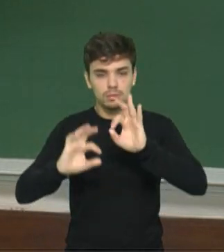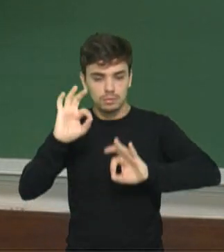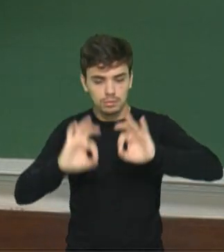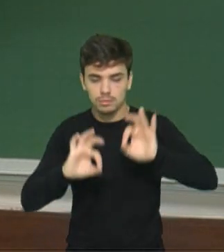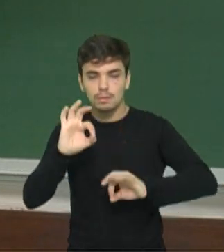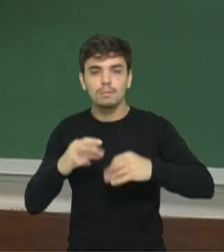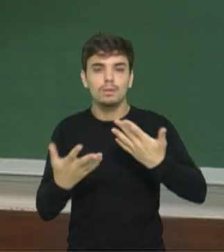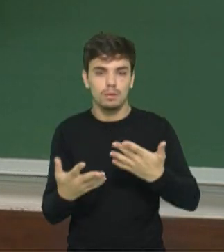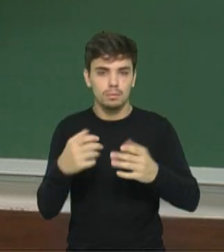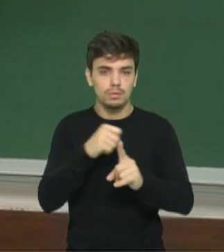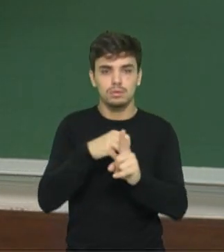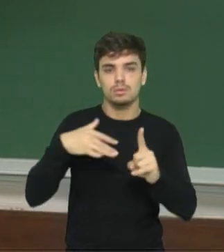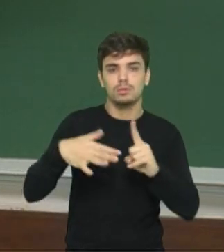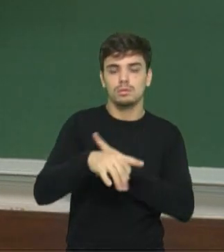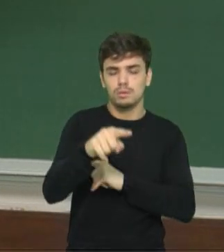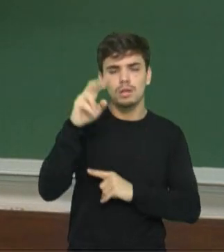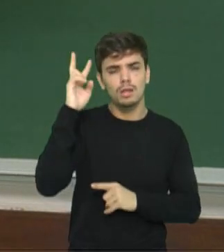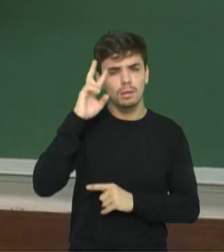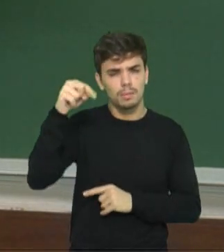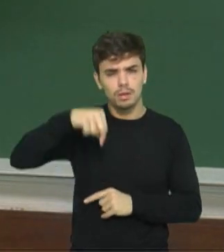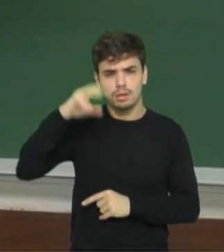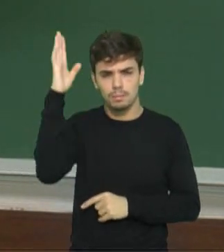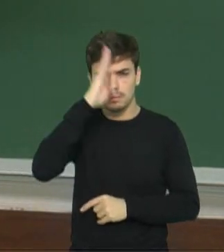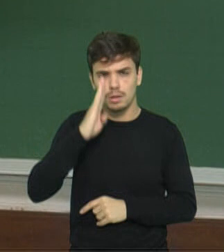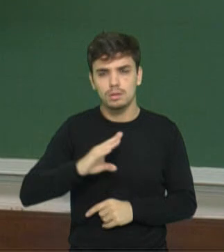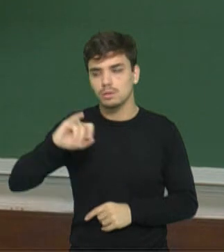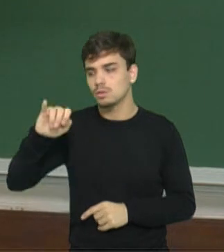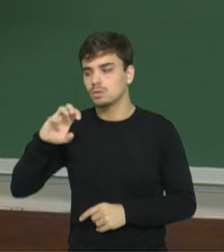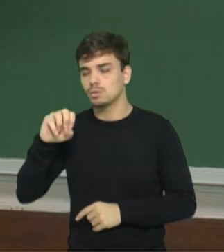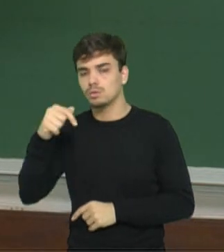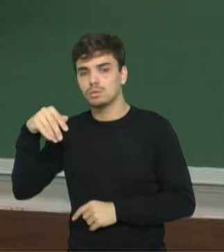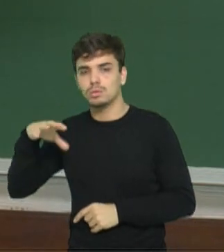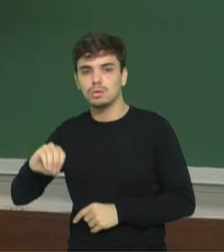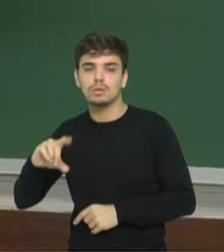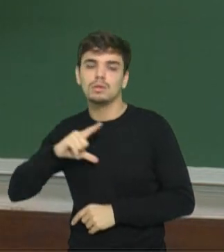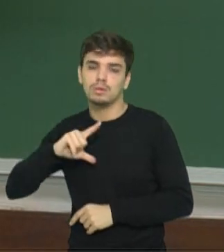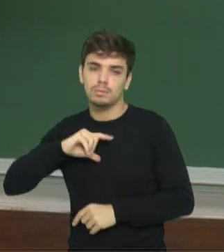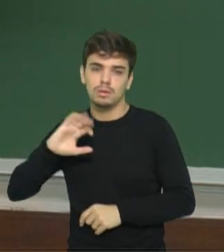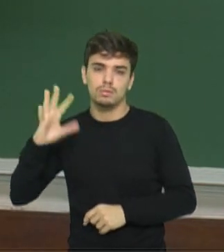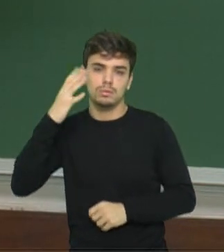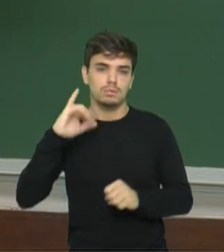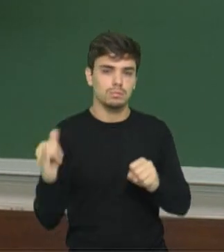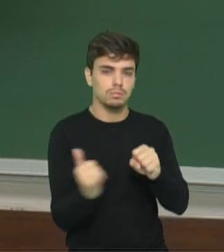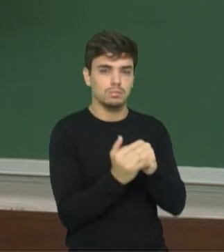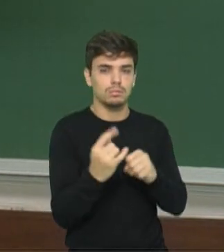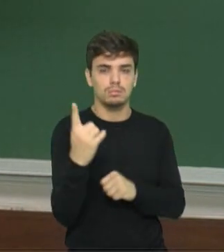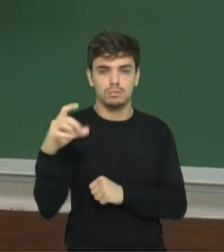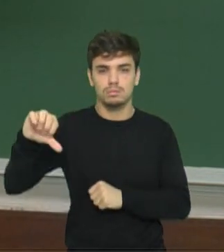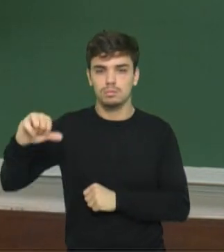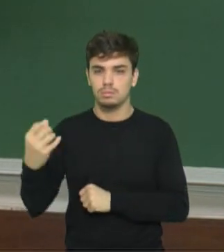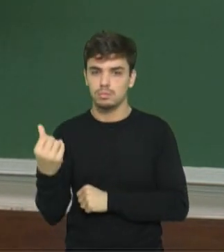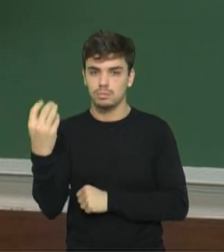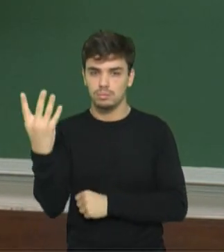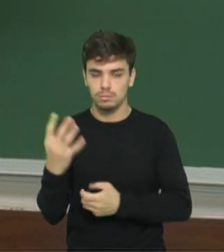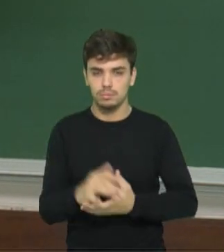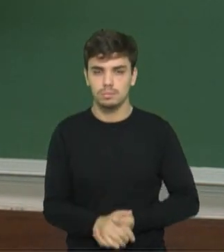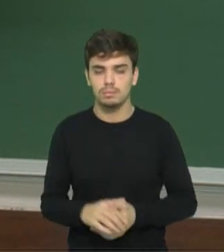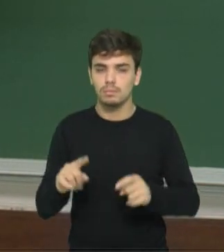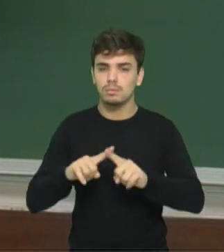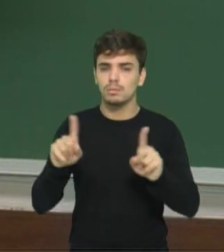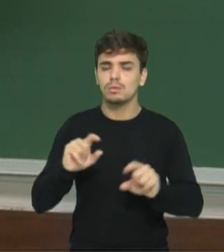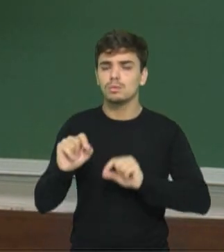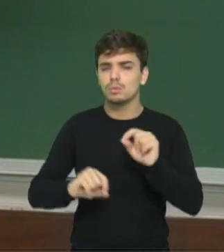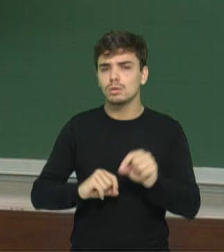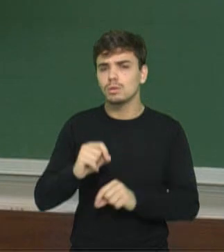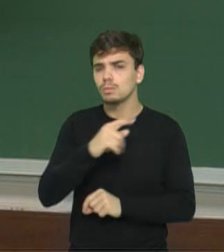aqui no Brasil, o João Goulart falava também das reformas de base e sofreu um golpe em 1964, O que o presidente